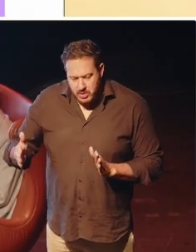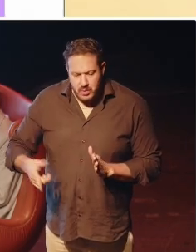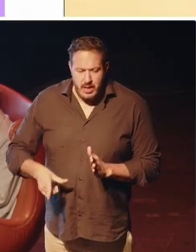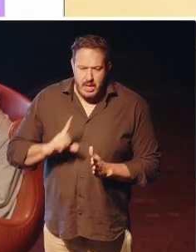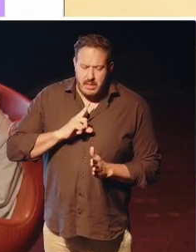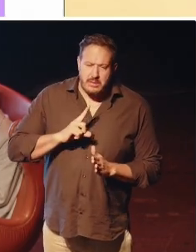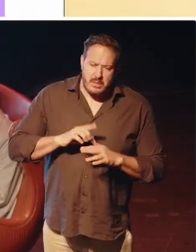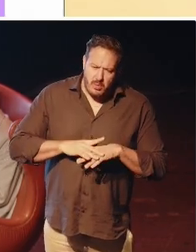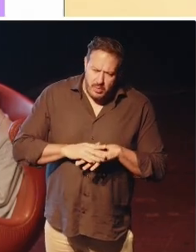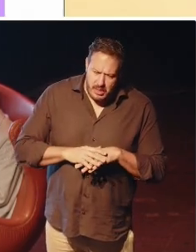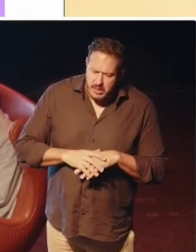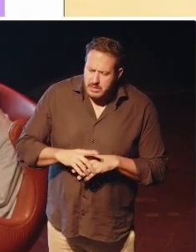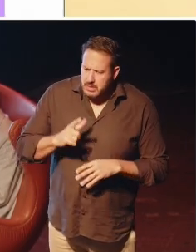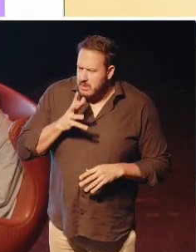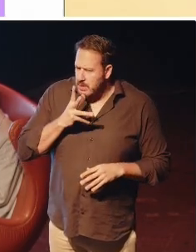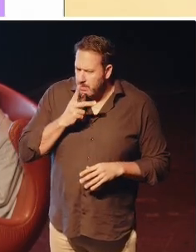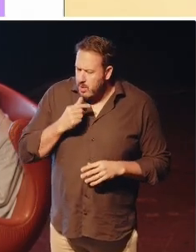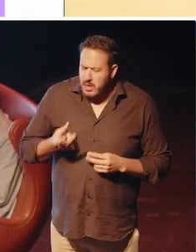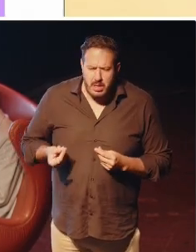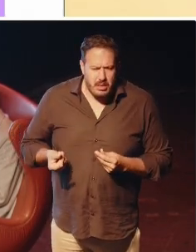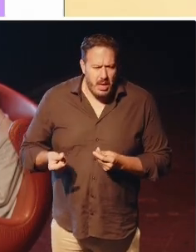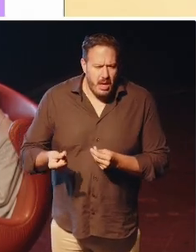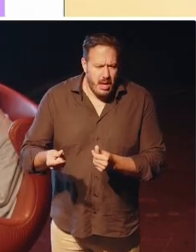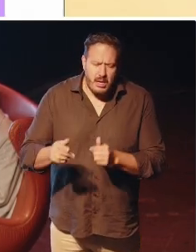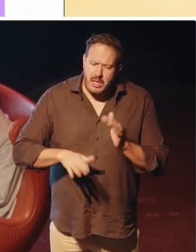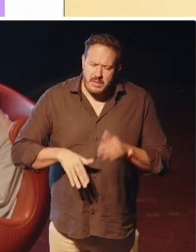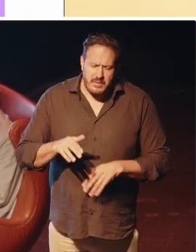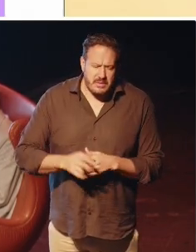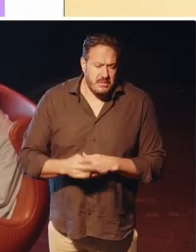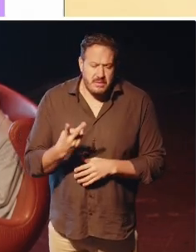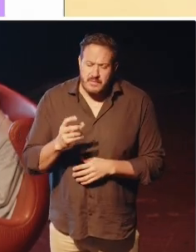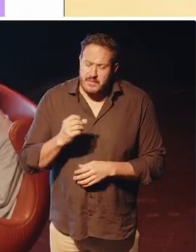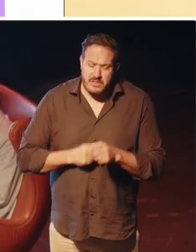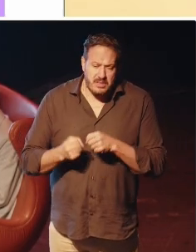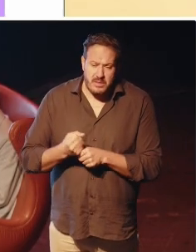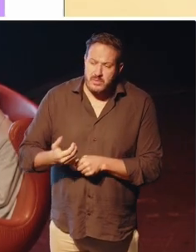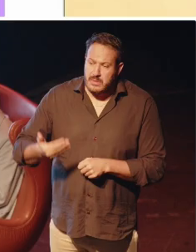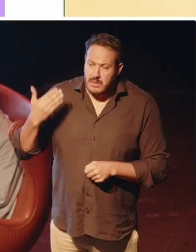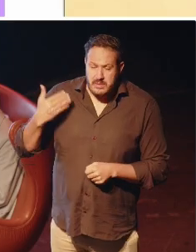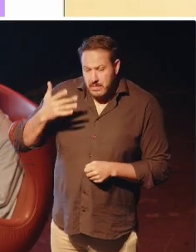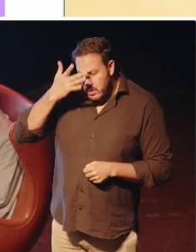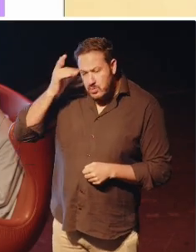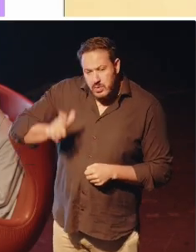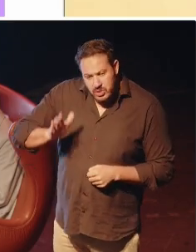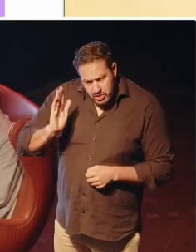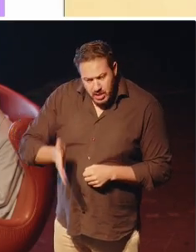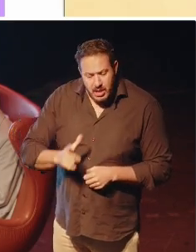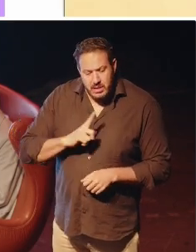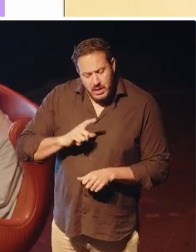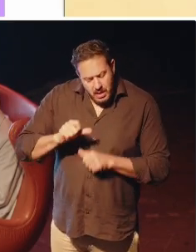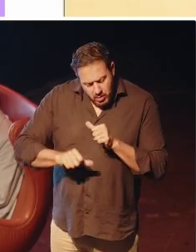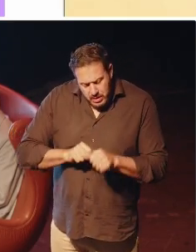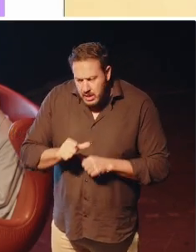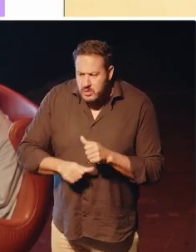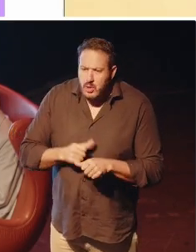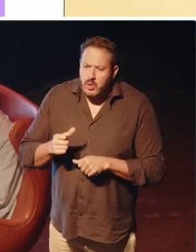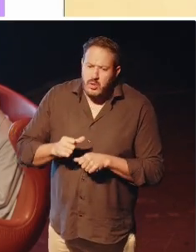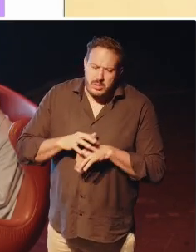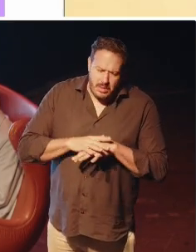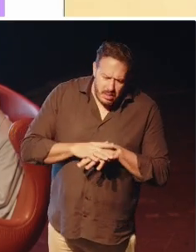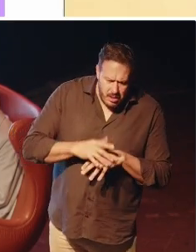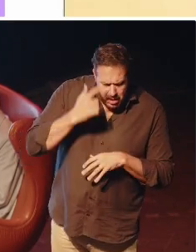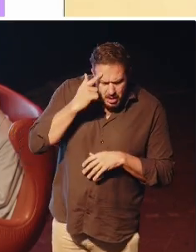que dura décadas, às vezes, né? 20 anos antes, a pessoa já tem alterações patológicas lá